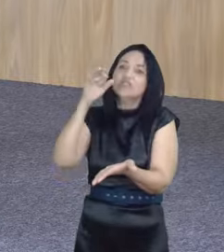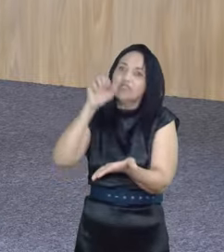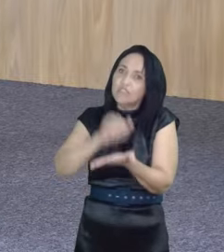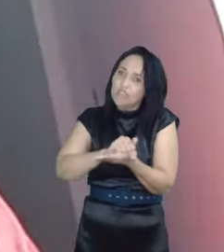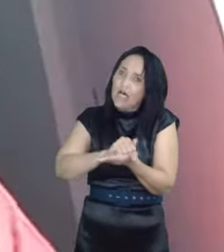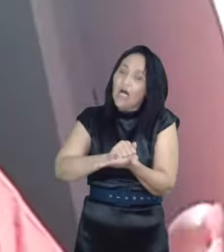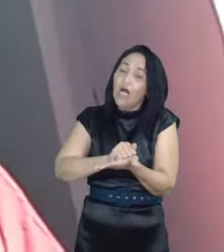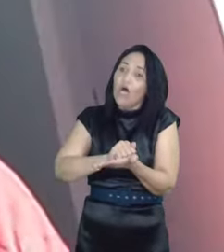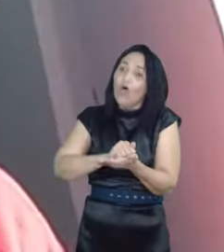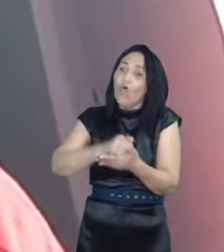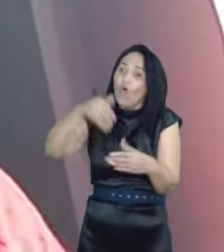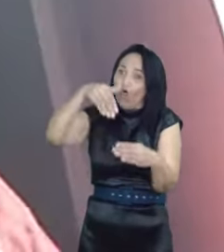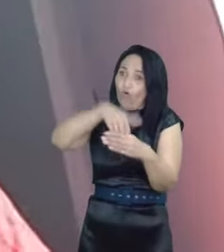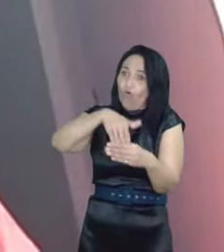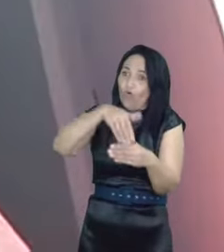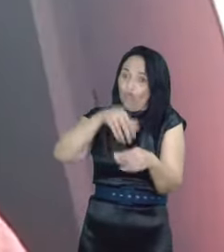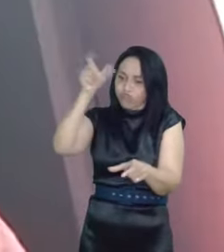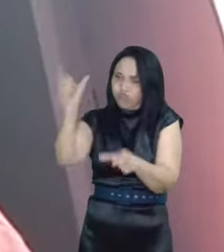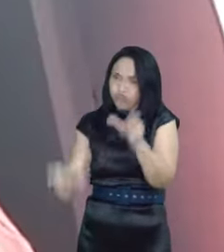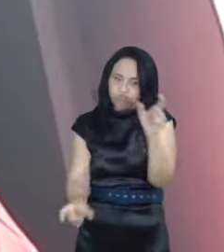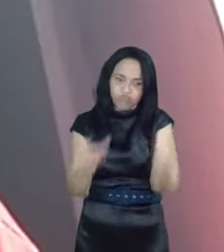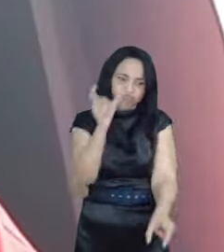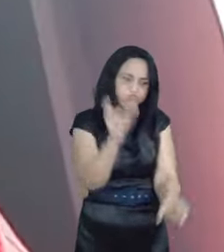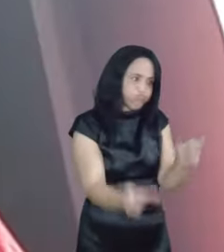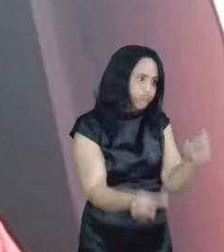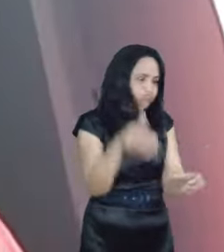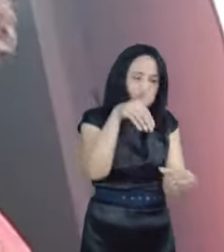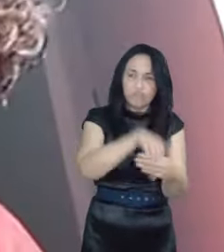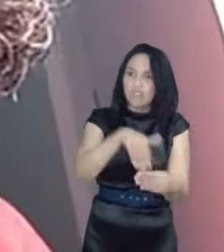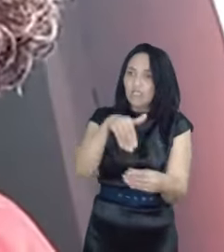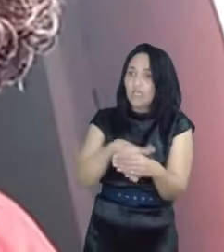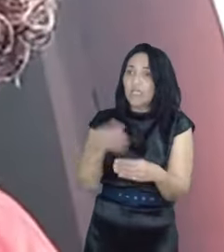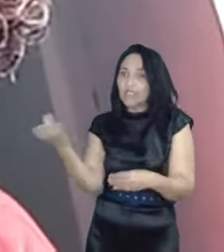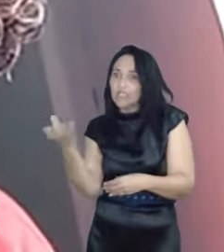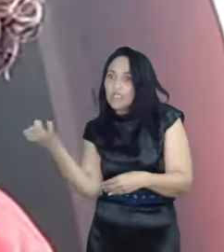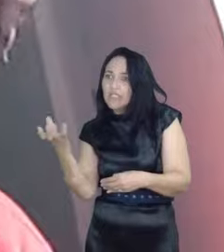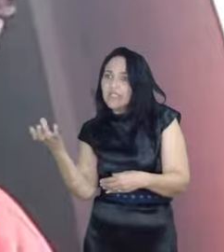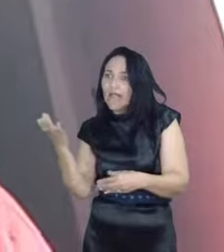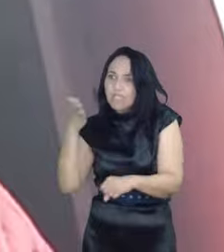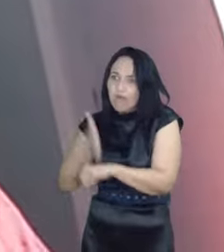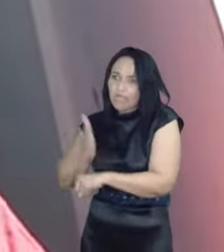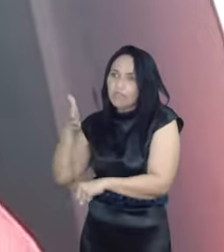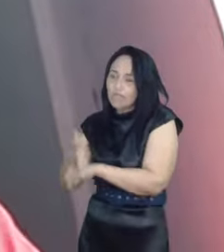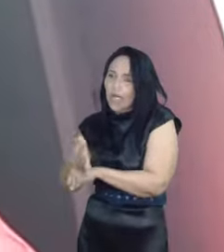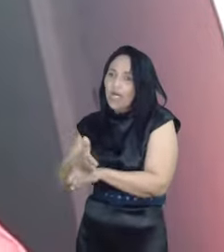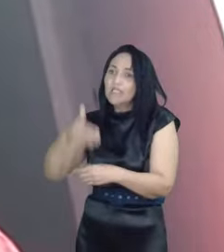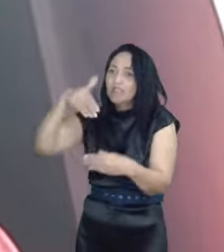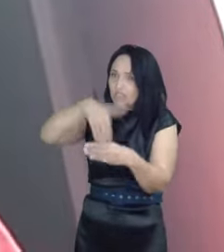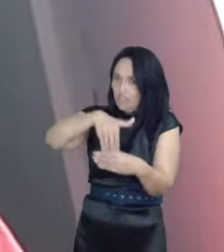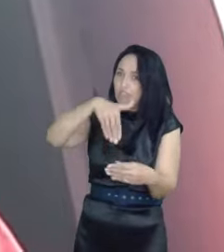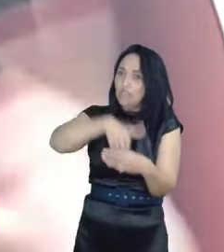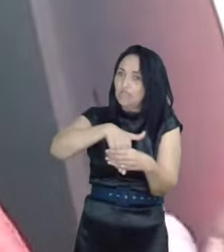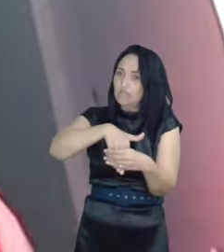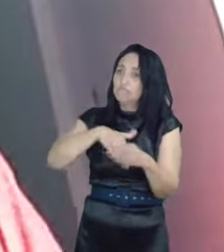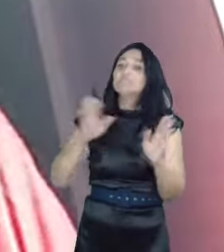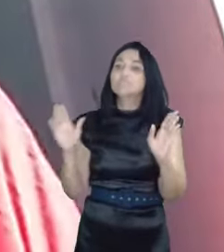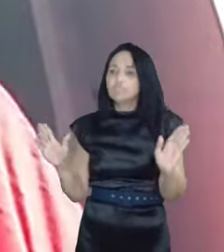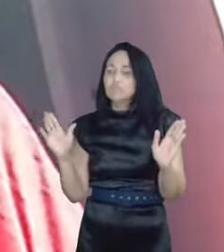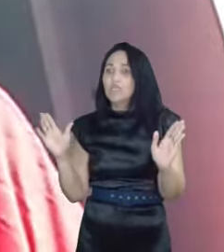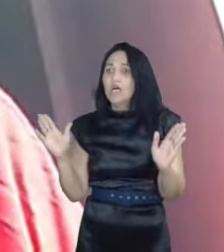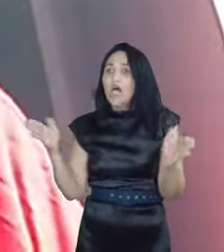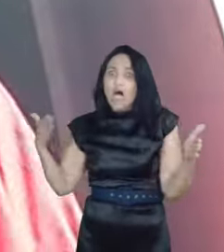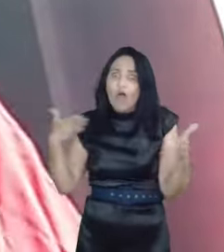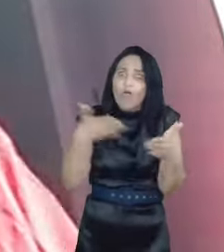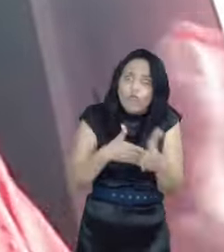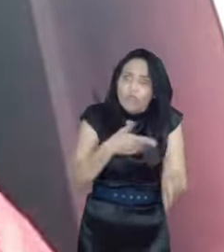os eleitores, de filiar quem queria participar das eleições. Né? Era a